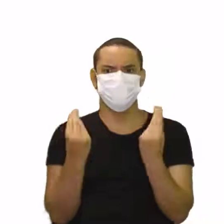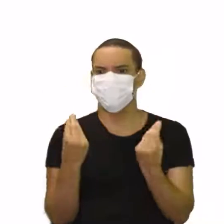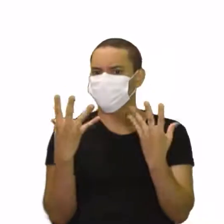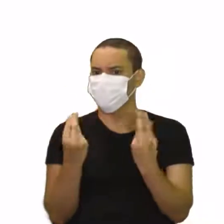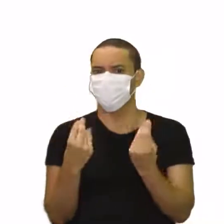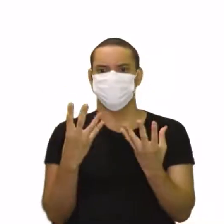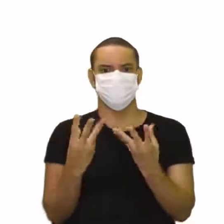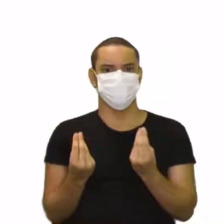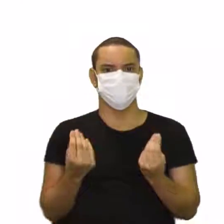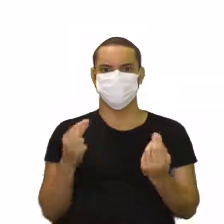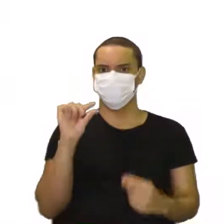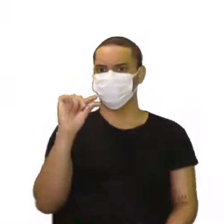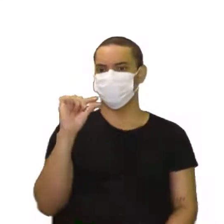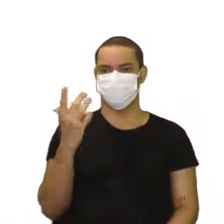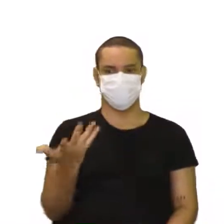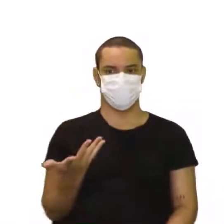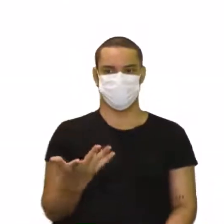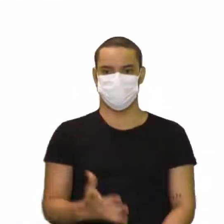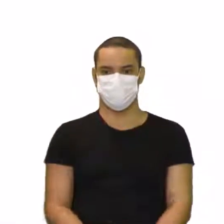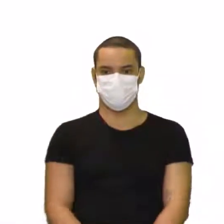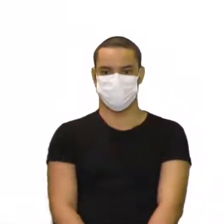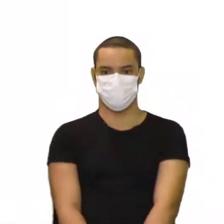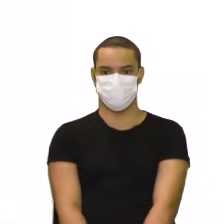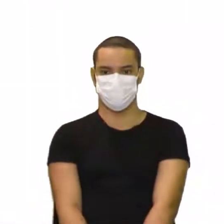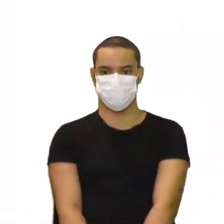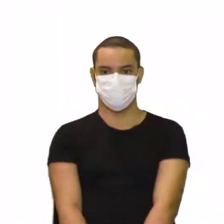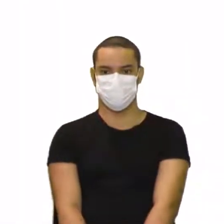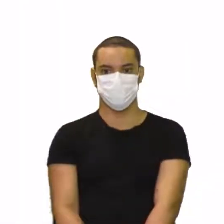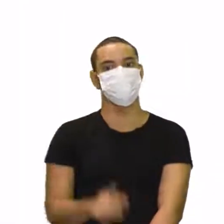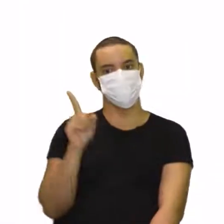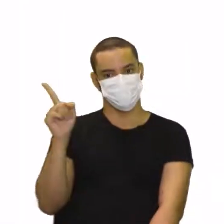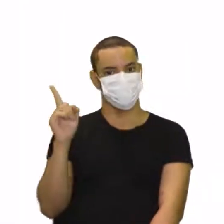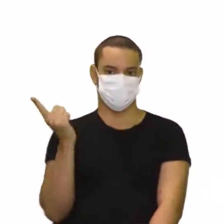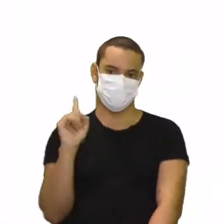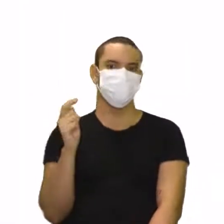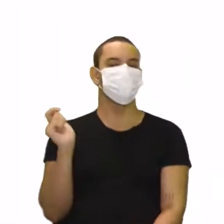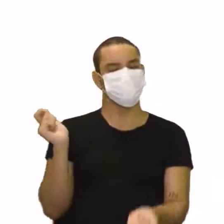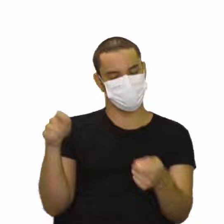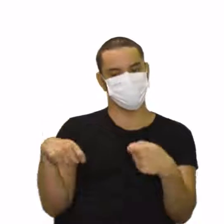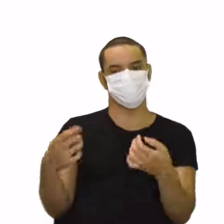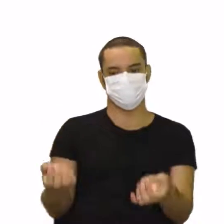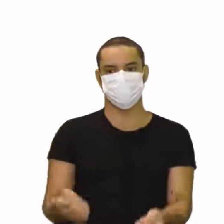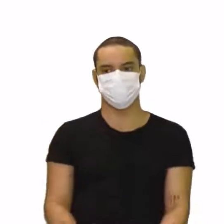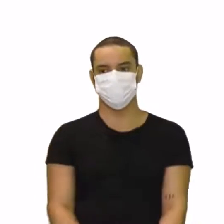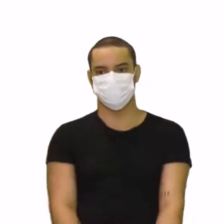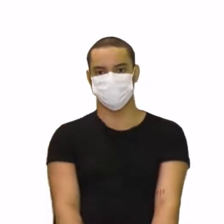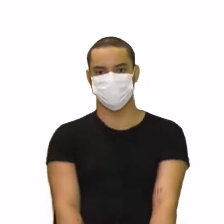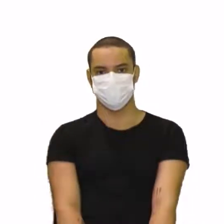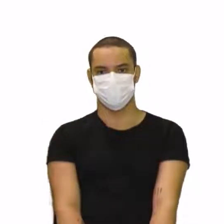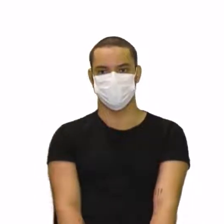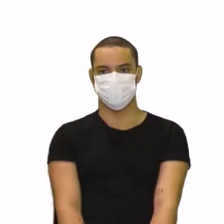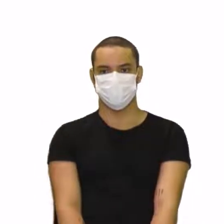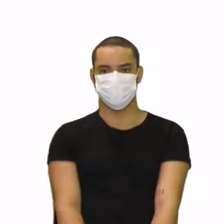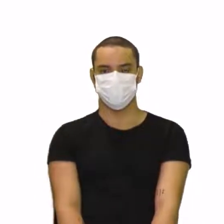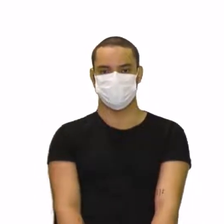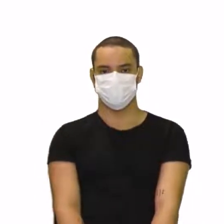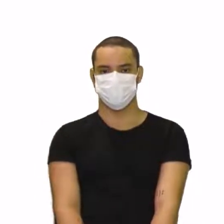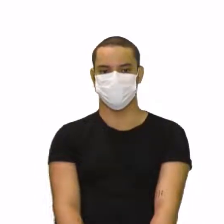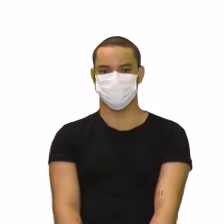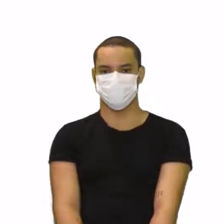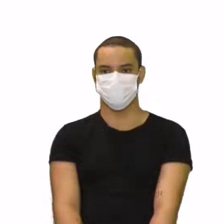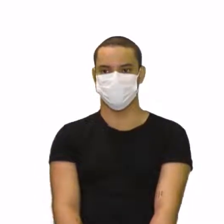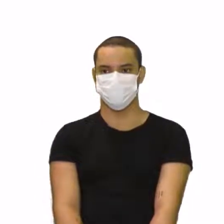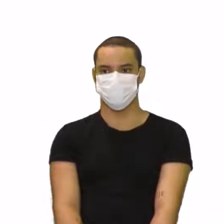muito pequeno mesmo. Aqui não, aqui já dá para considerar.